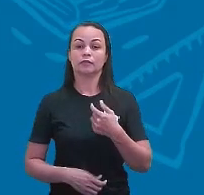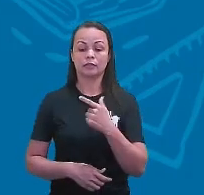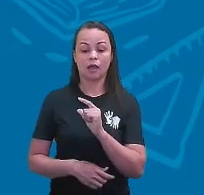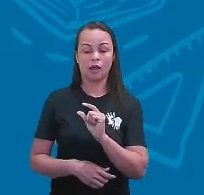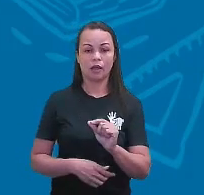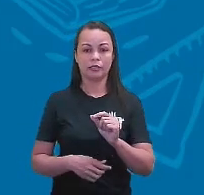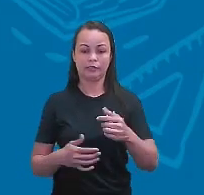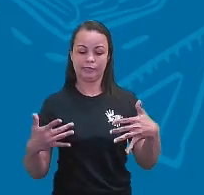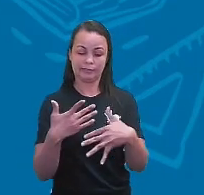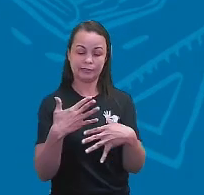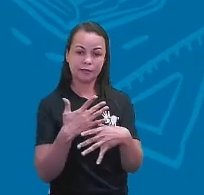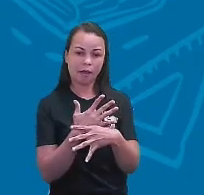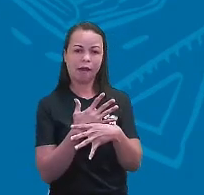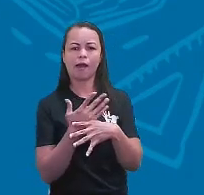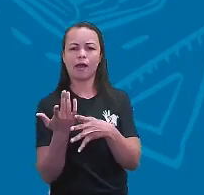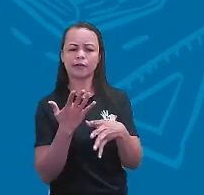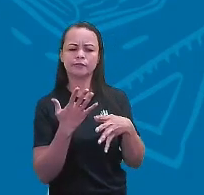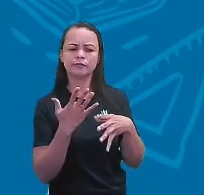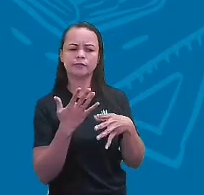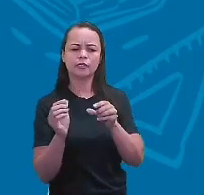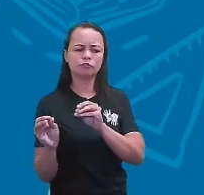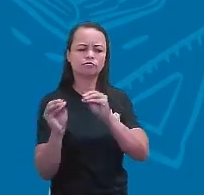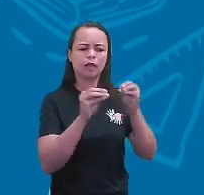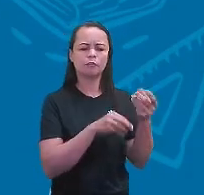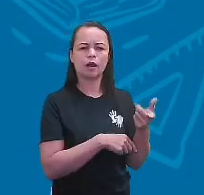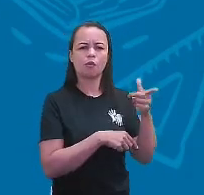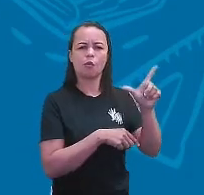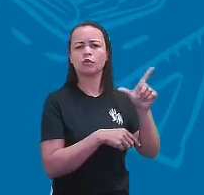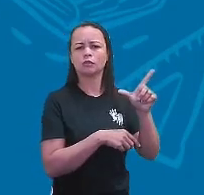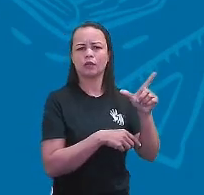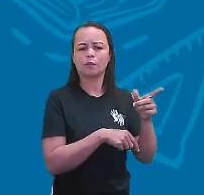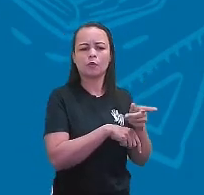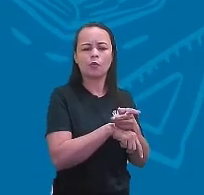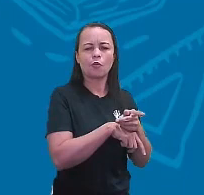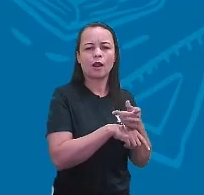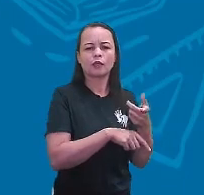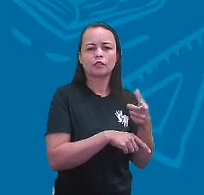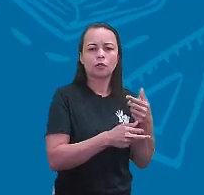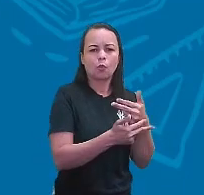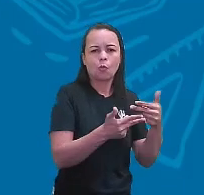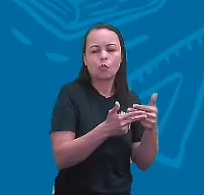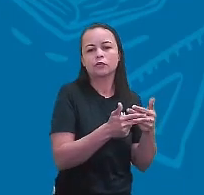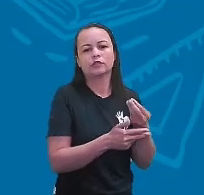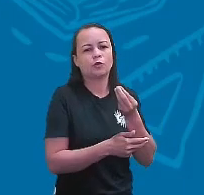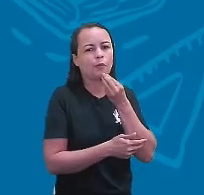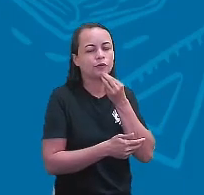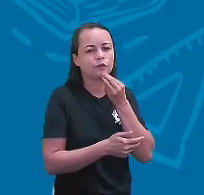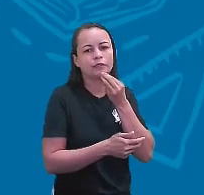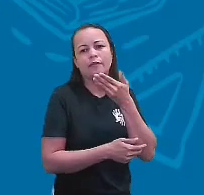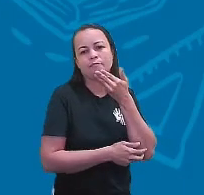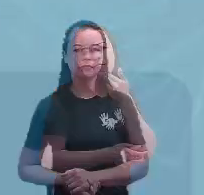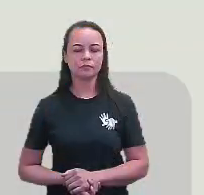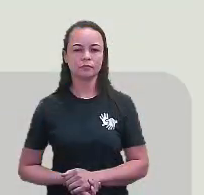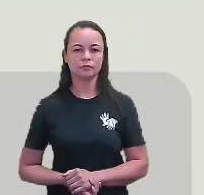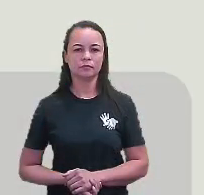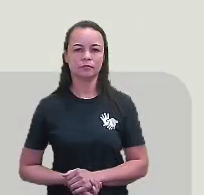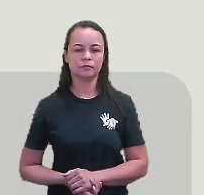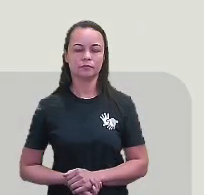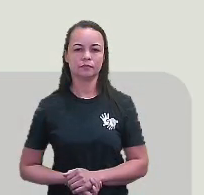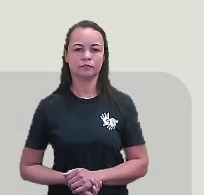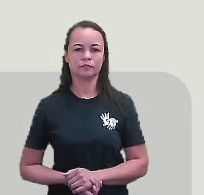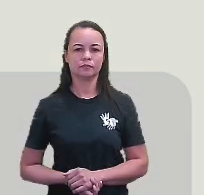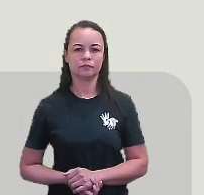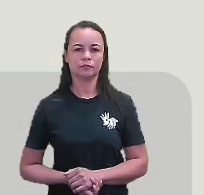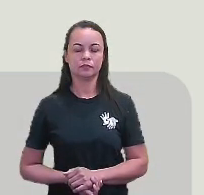meu município, eu ia atrás de algo que eu sabia que eu ia ter alguma oportunidade. Então, eles iam para São Paulo, atrás de oportunidades. Eles